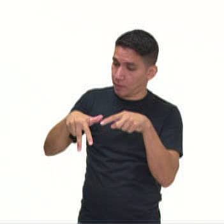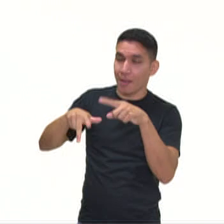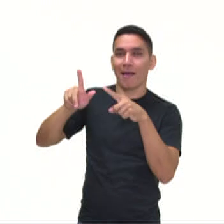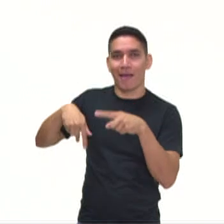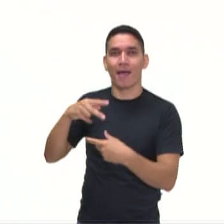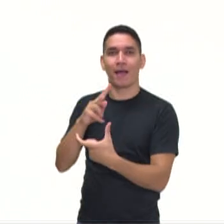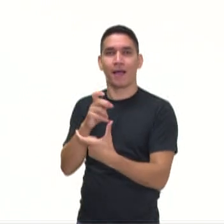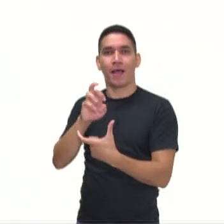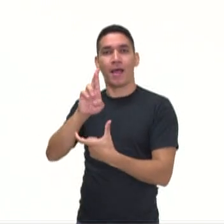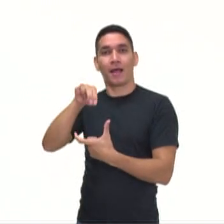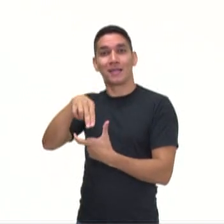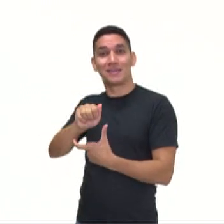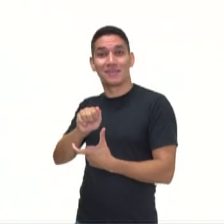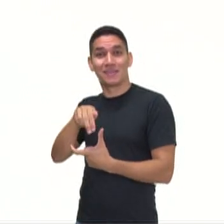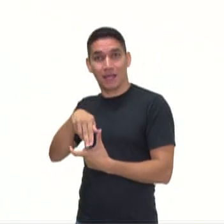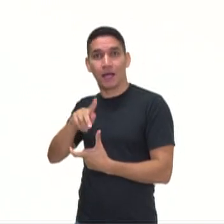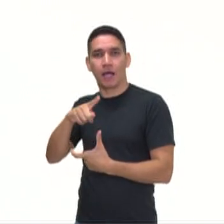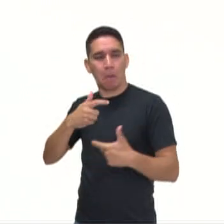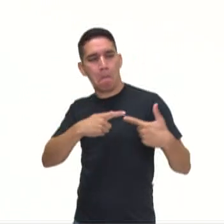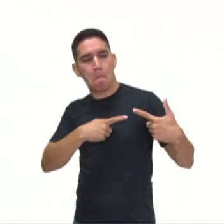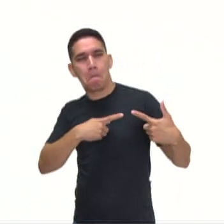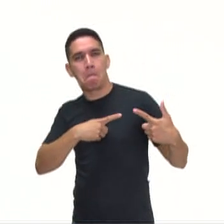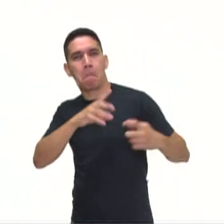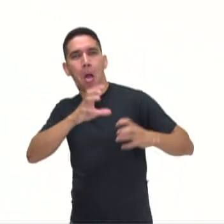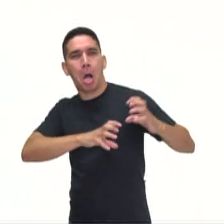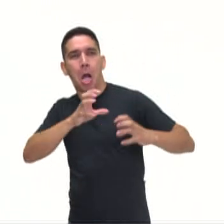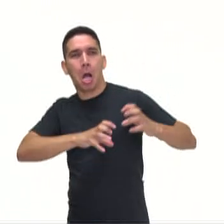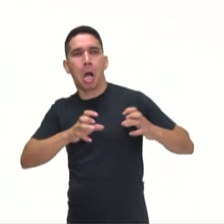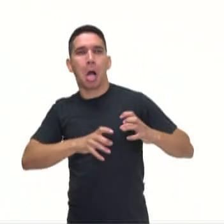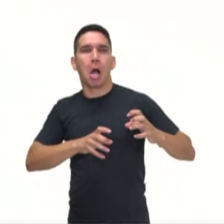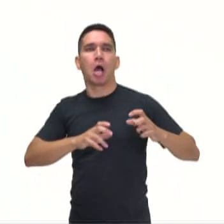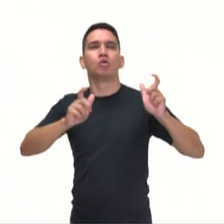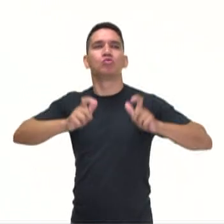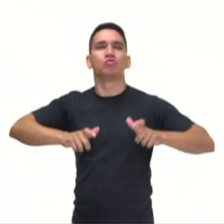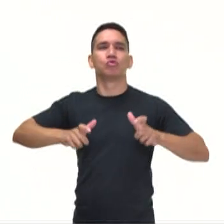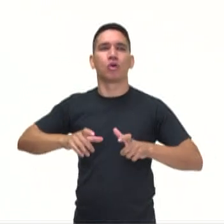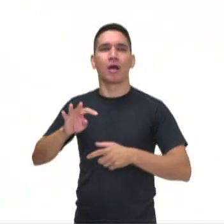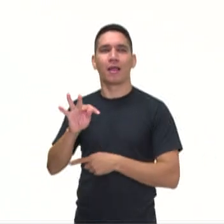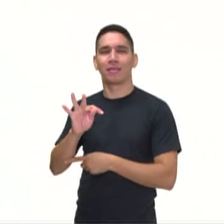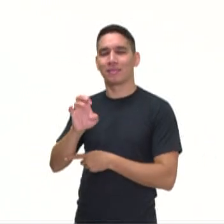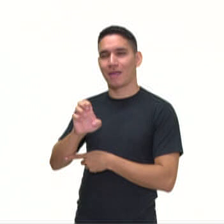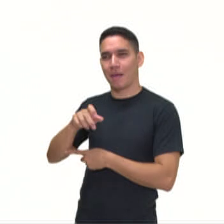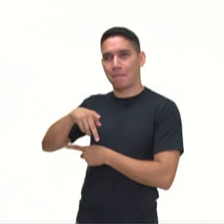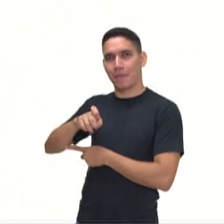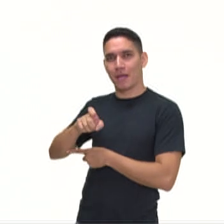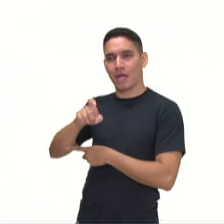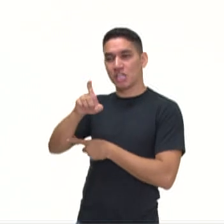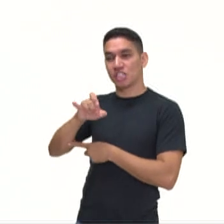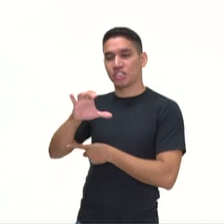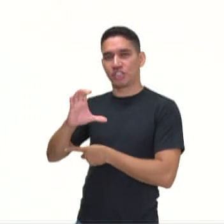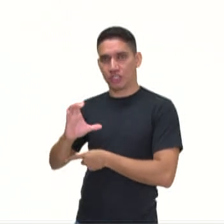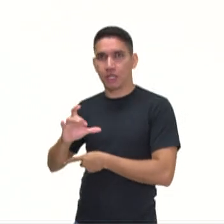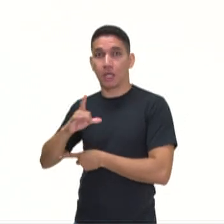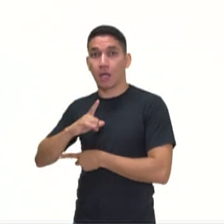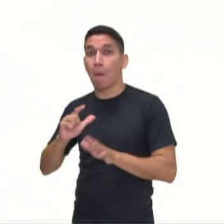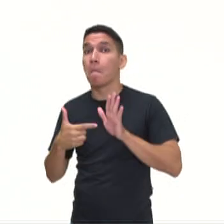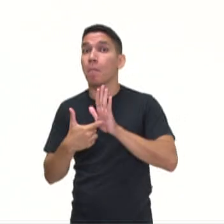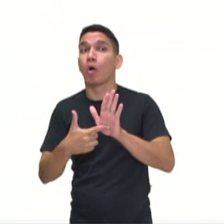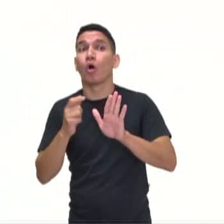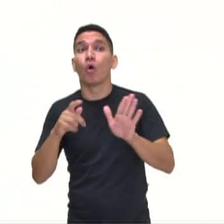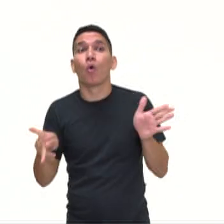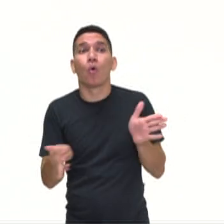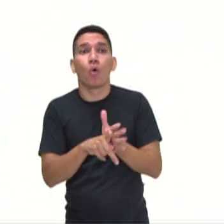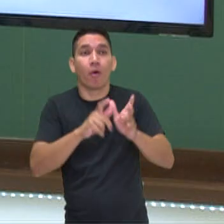Cortés na Batalha de Tepechic. A batalha marca a conquista da capital azteca,